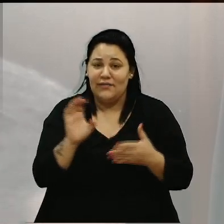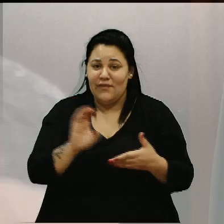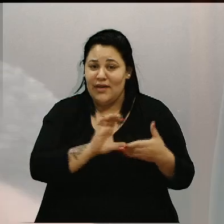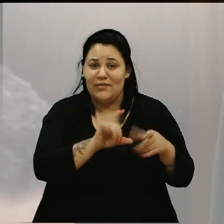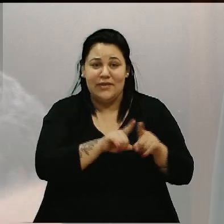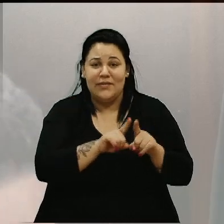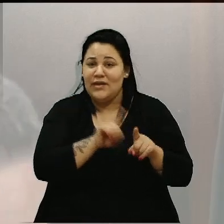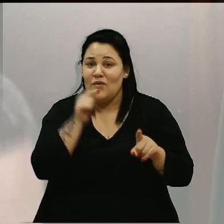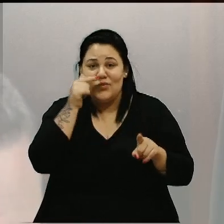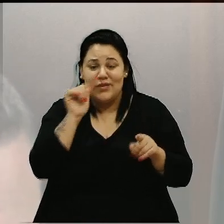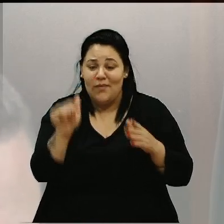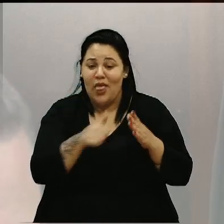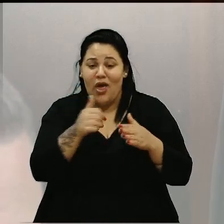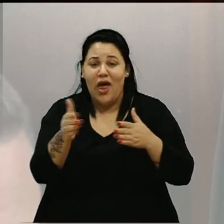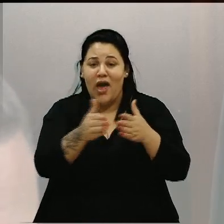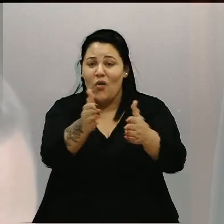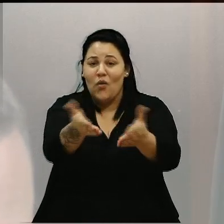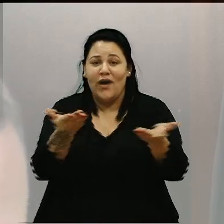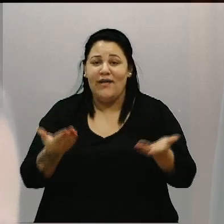destrancar